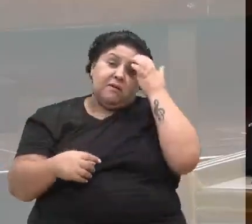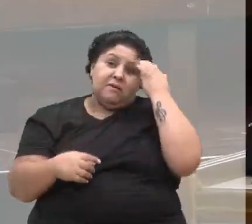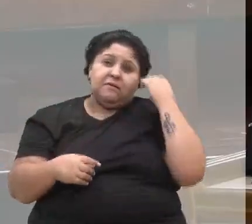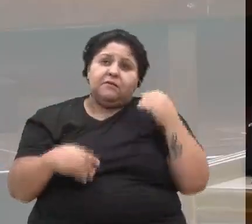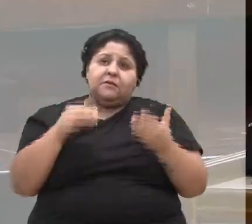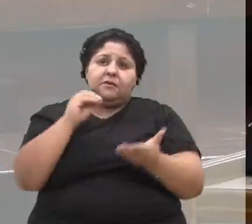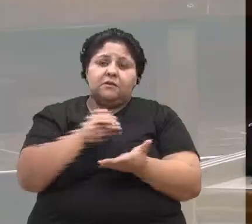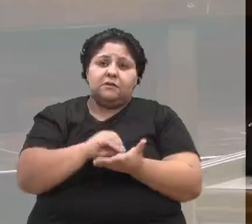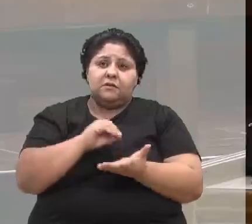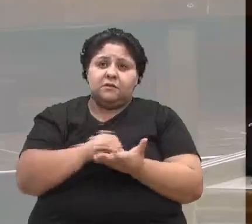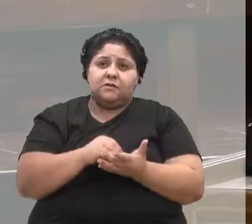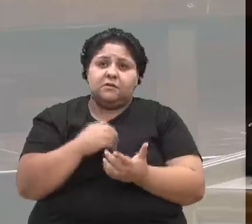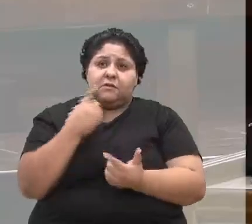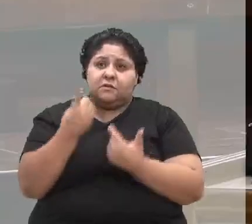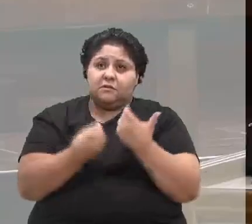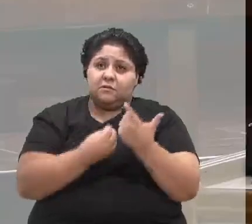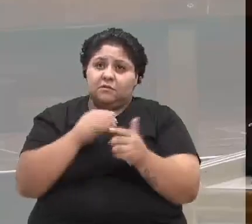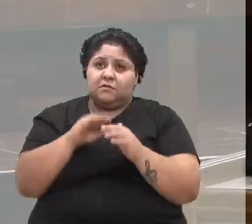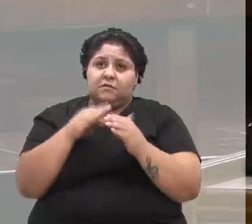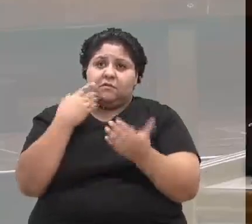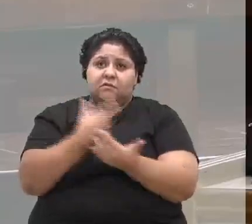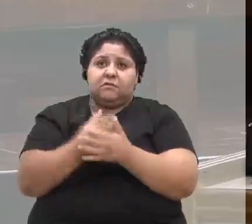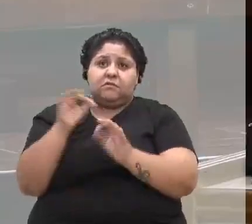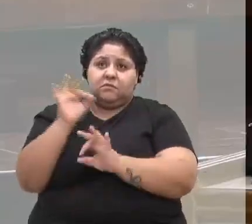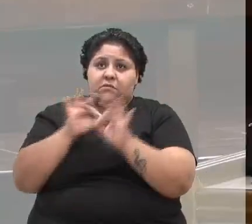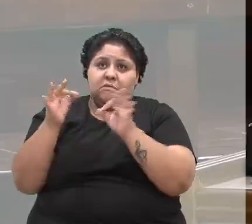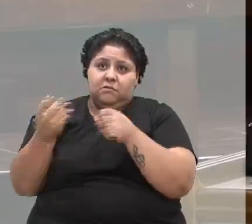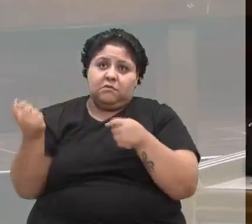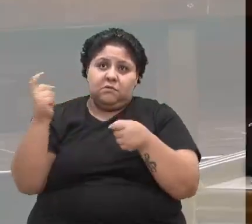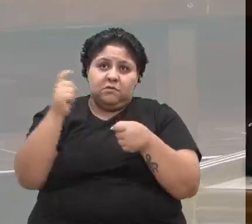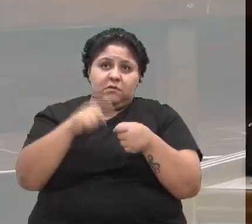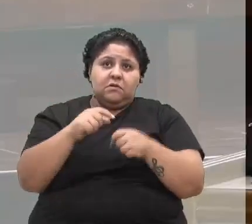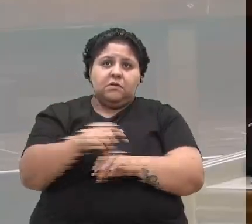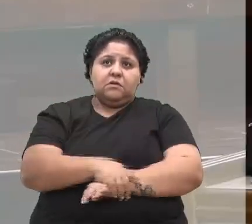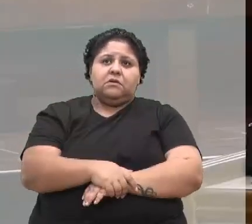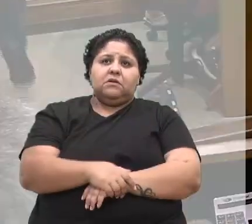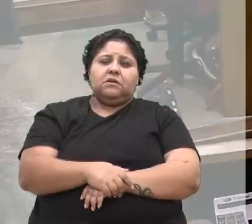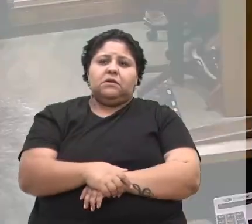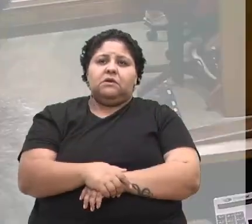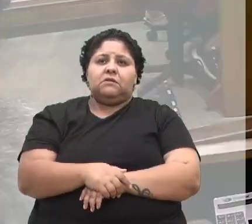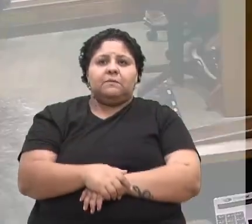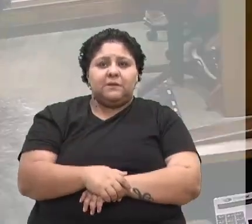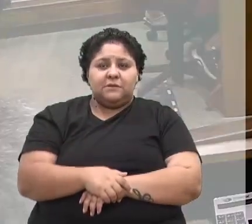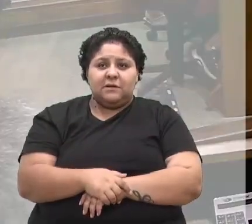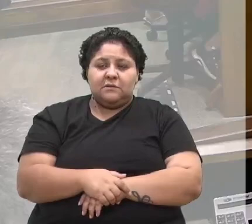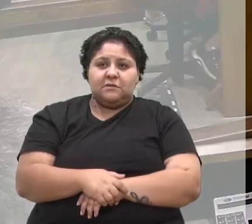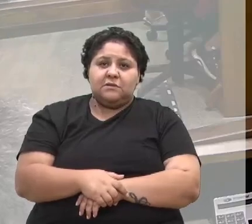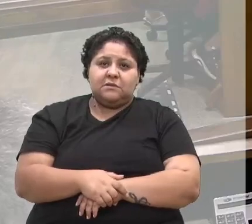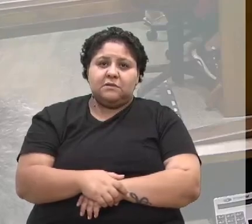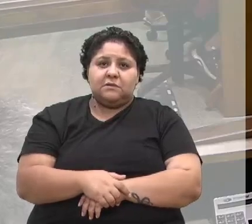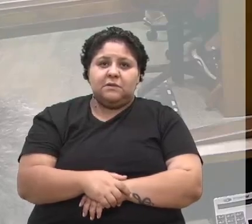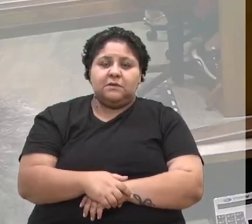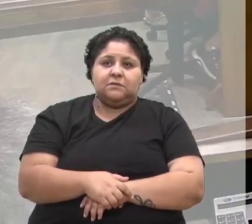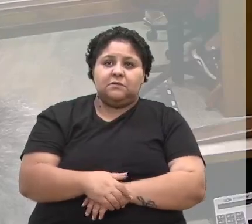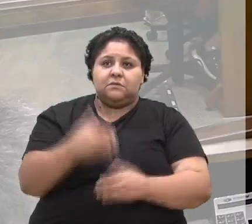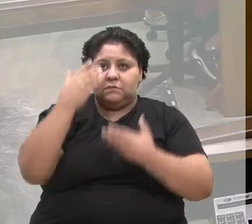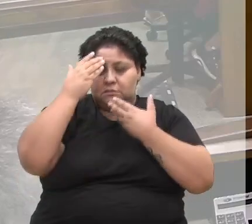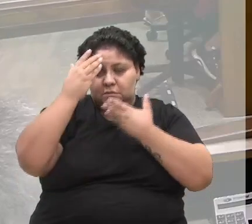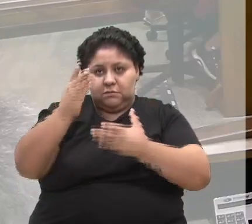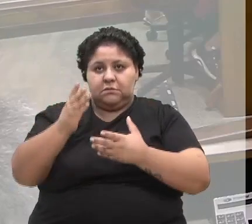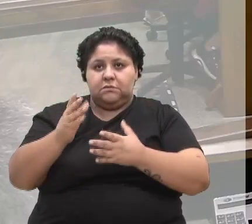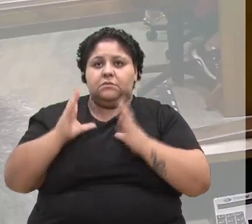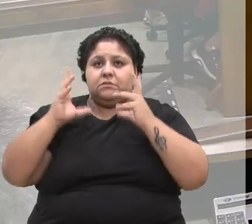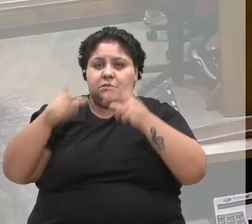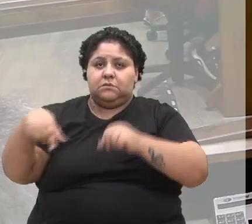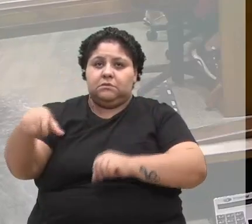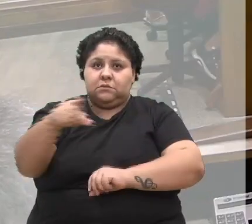falta só algumas escolas para eles preparar a volta da escola. Obrigado. Obrigado. E a gente pode ter certeza, pessoal, todos